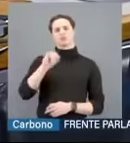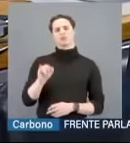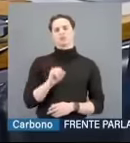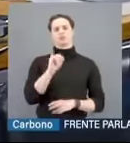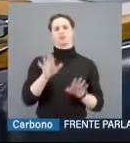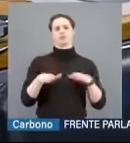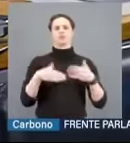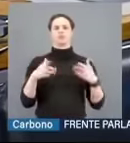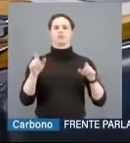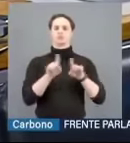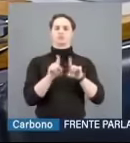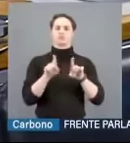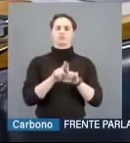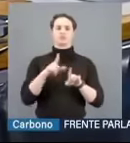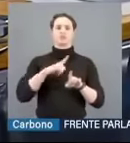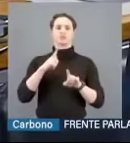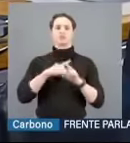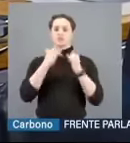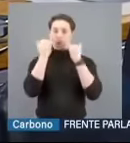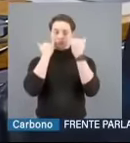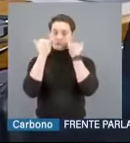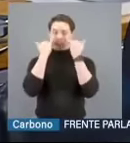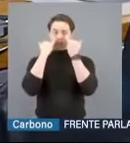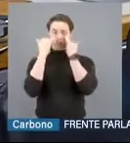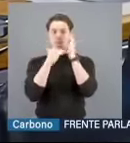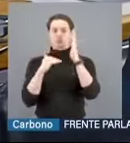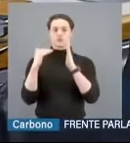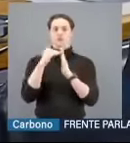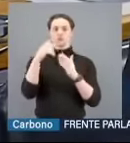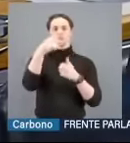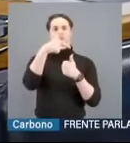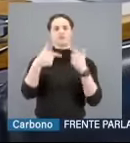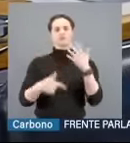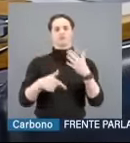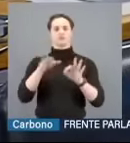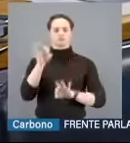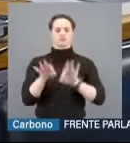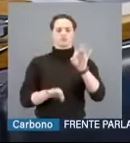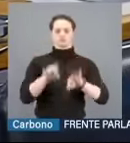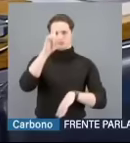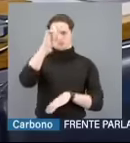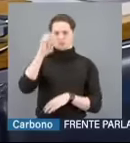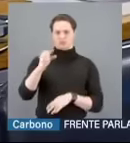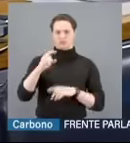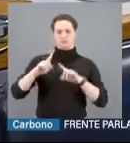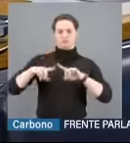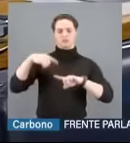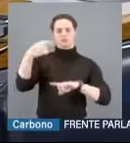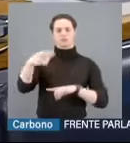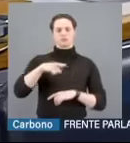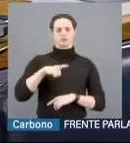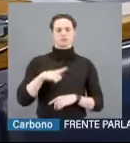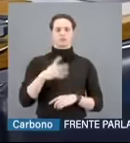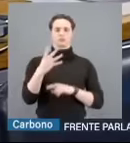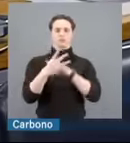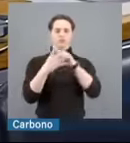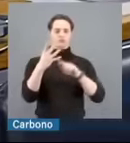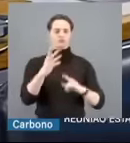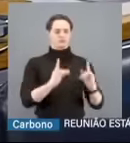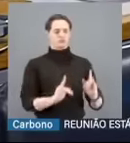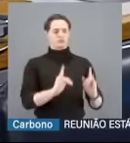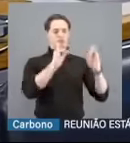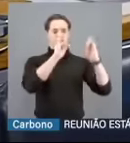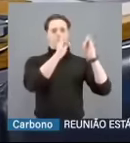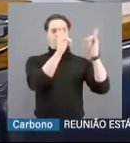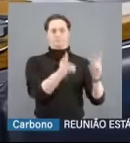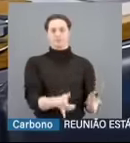a gente tem os dados aqui de tudo que foi feito depois do 8 de janeiro. Aqui, 4 torres foram derrubadas depois de